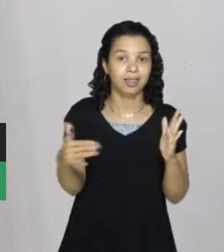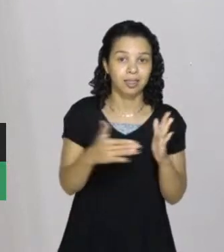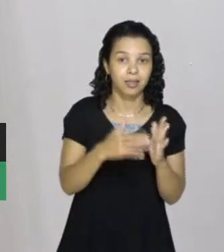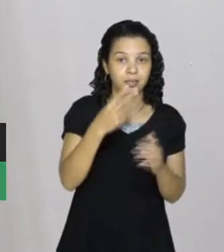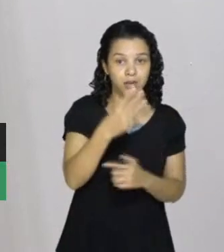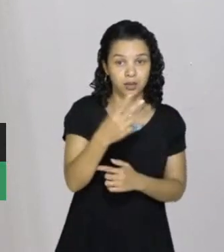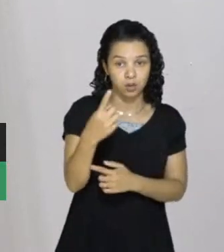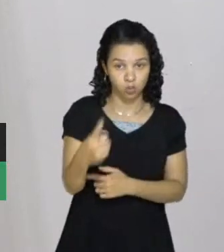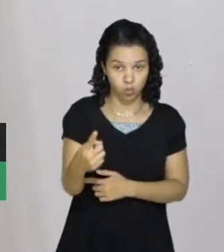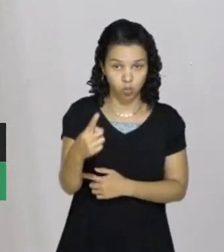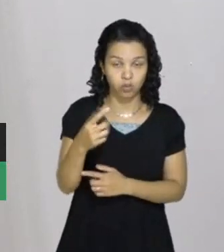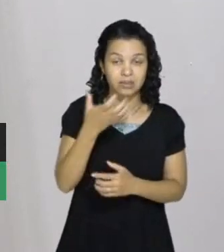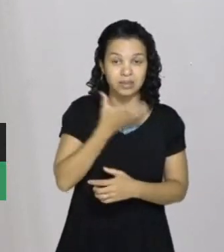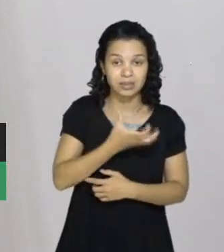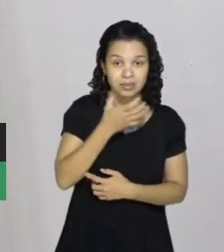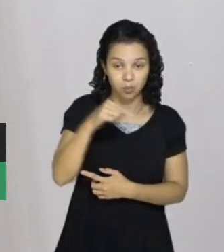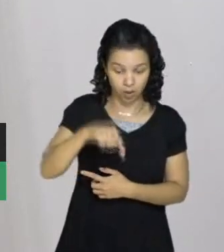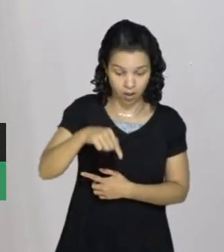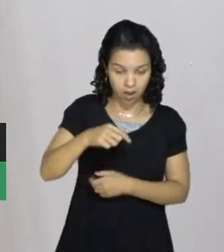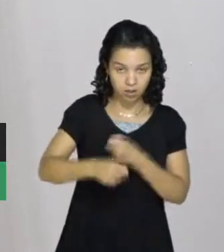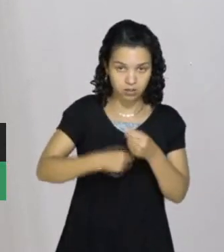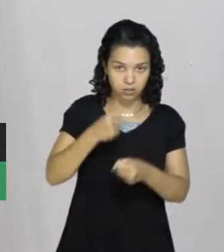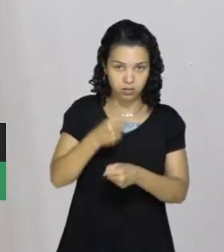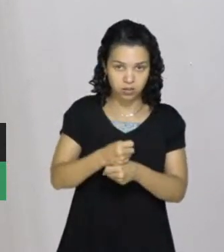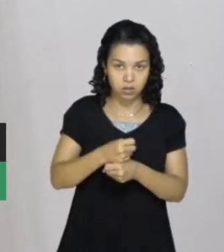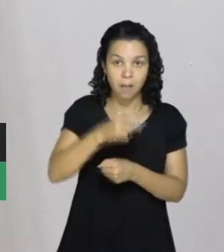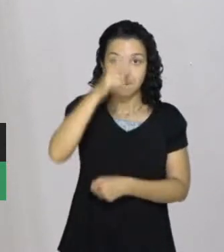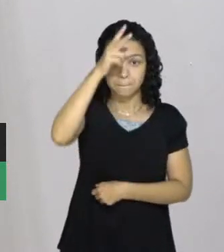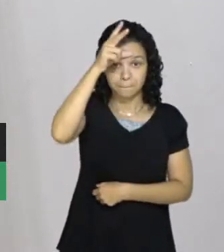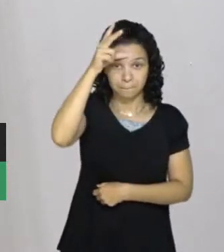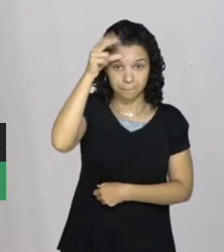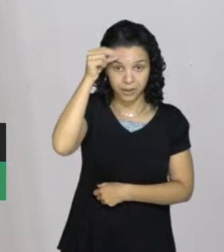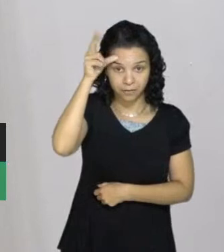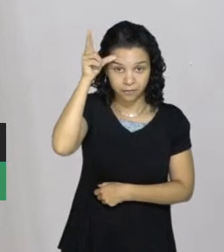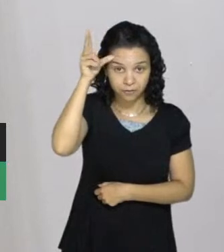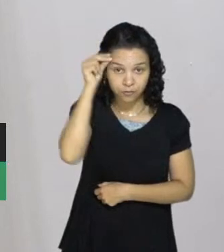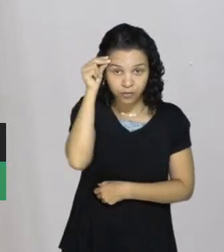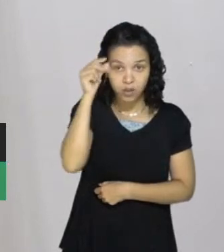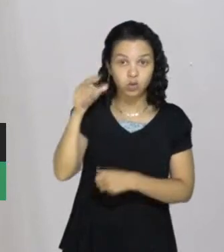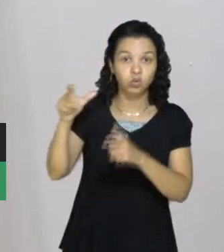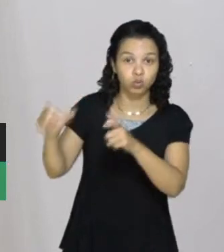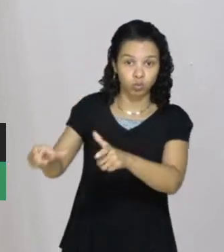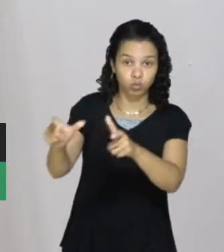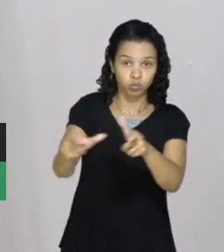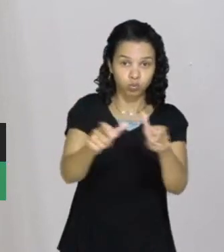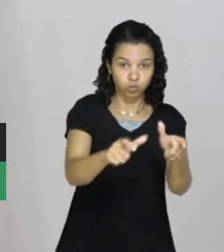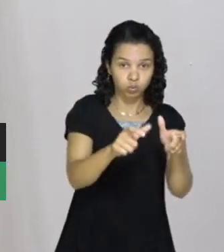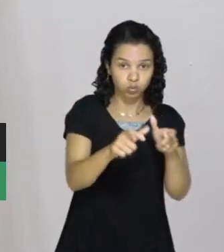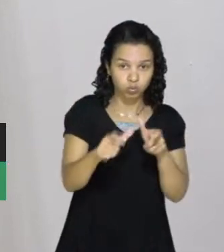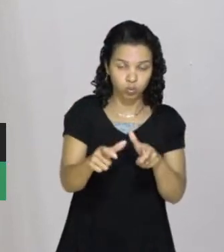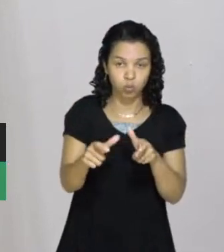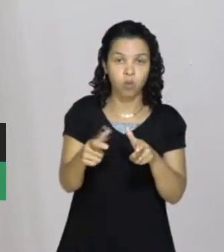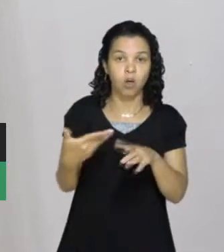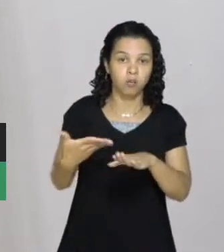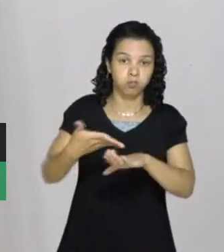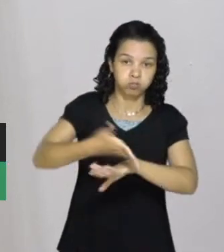deste ano as prefeituras entrem nos blocos regionais, façam a própria